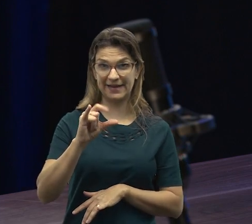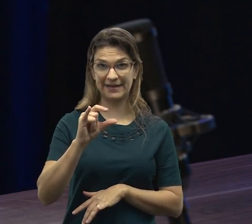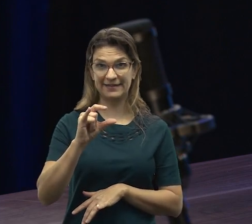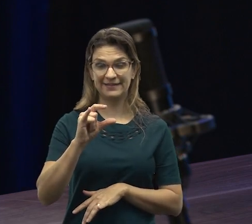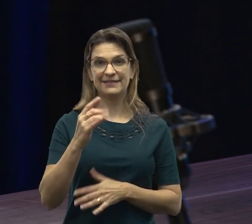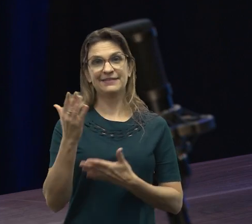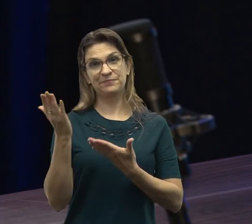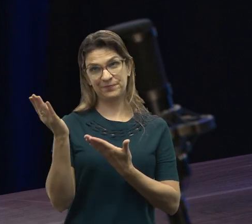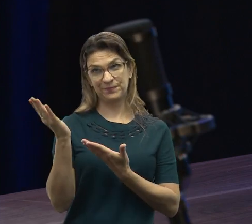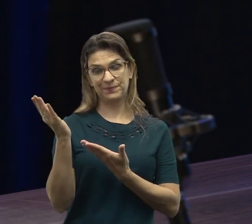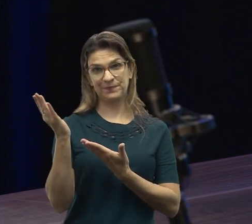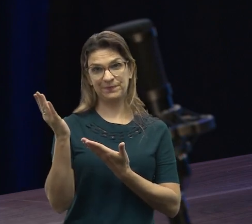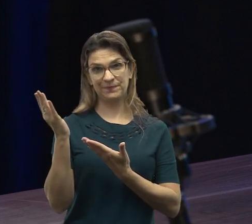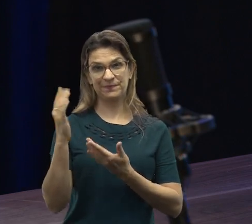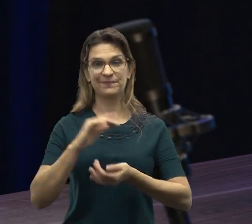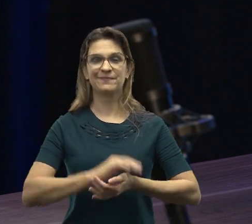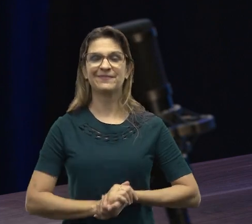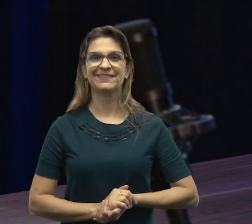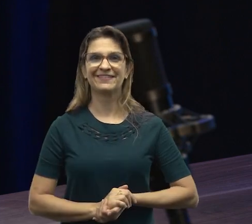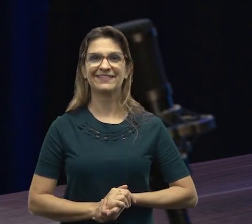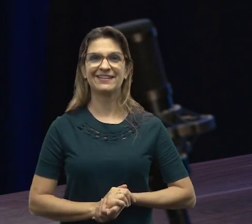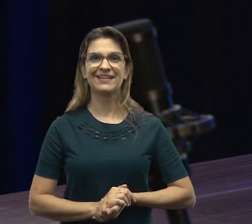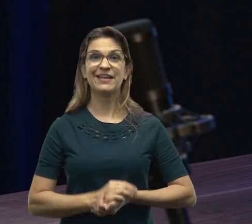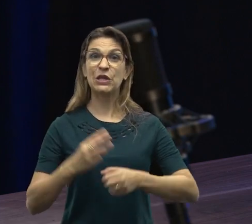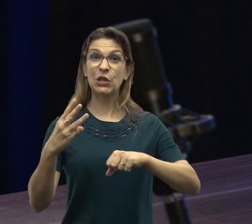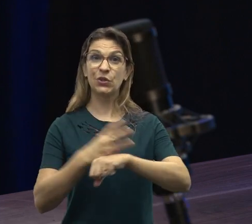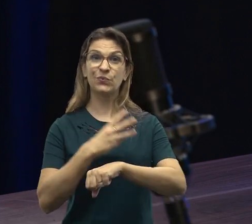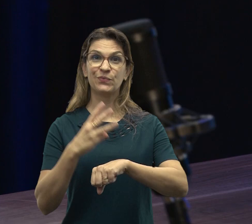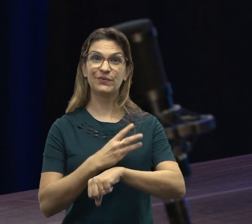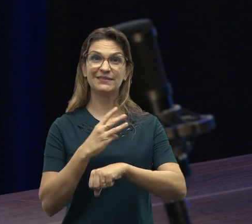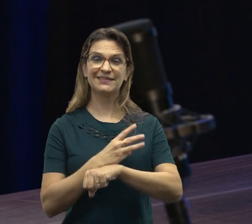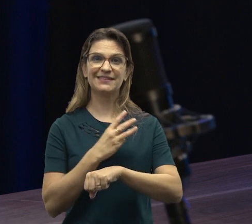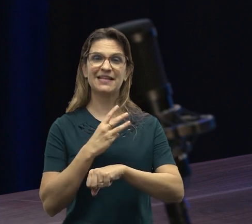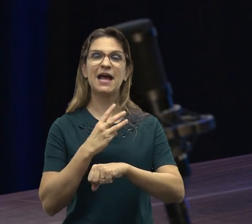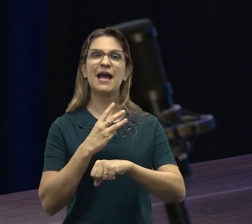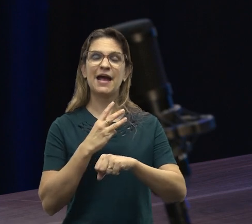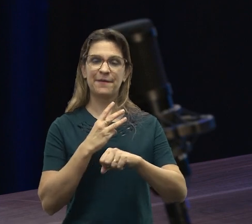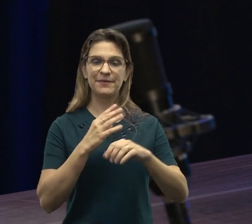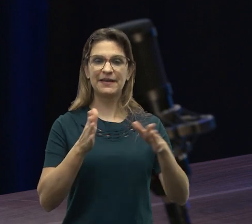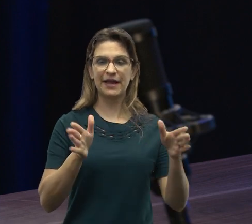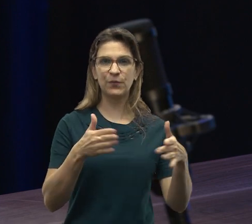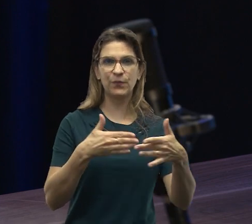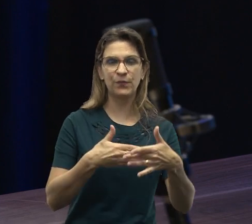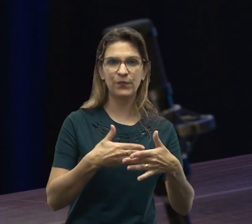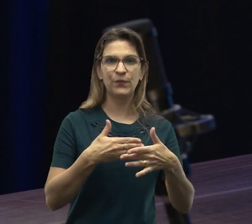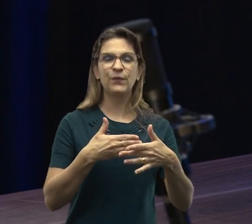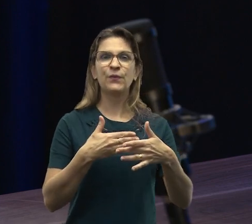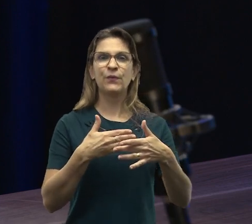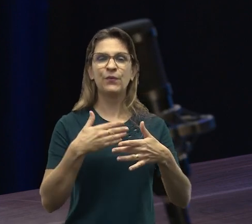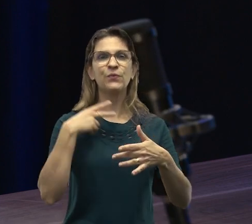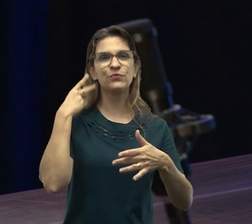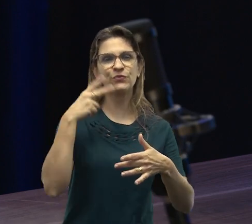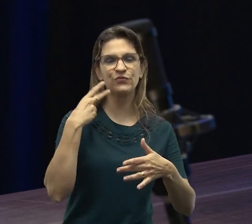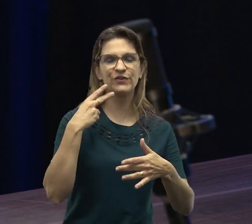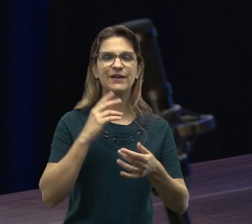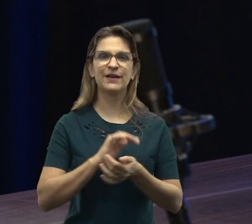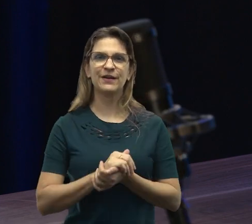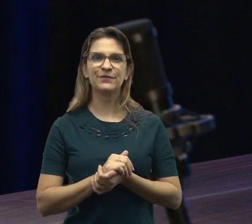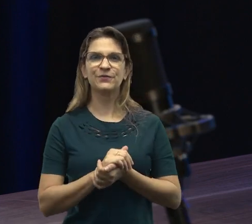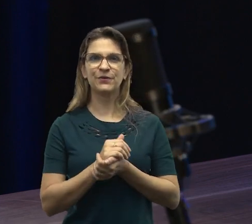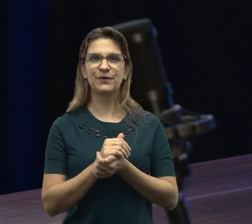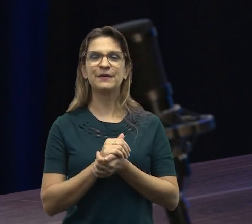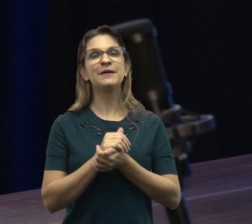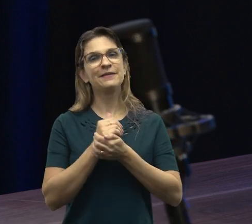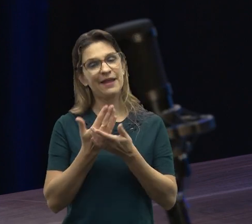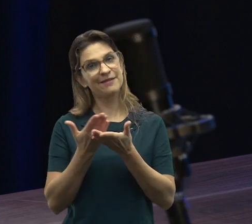dr_Lívio e o WhatsApp de comunicação com o gabinete também, que a gente vai deixar aqui embaixo para que a população possa ter